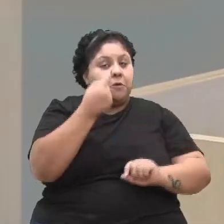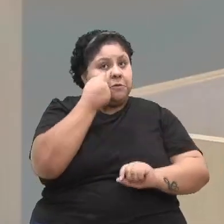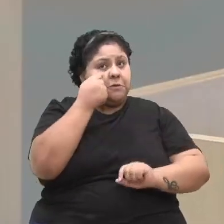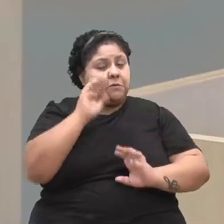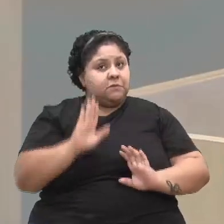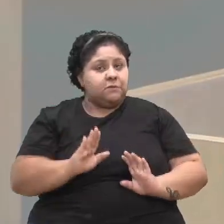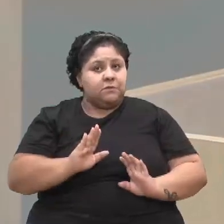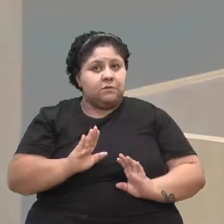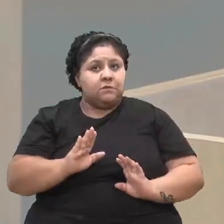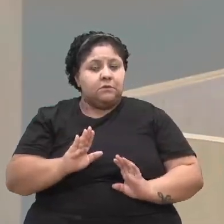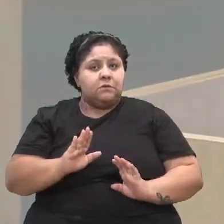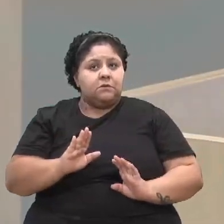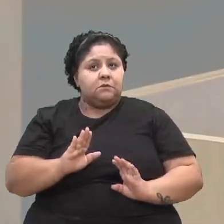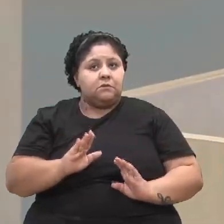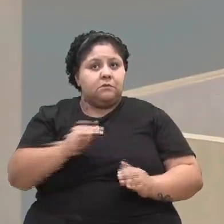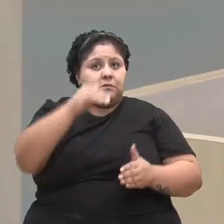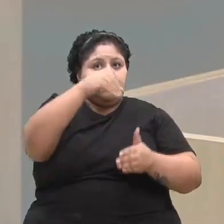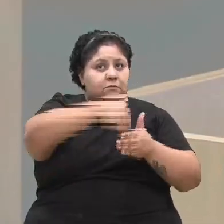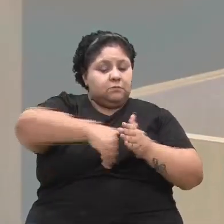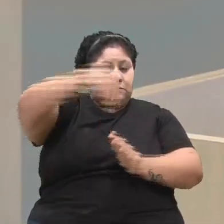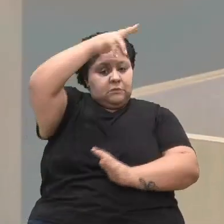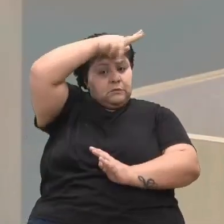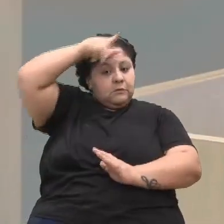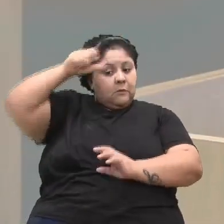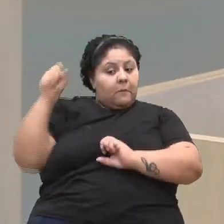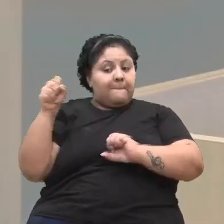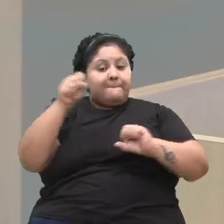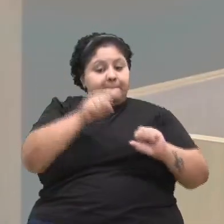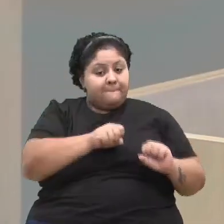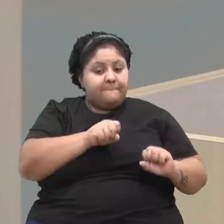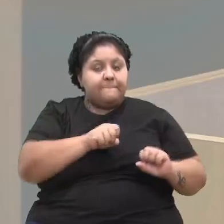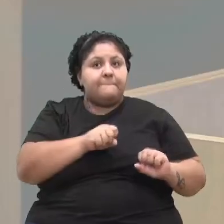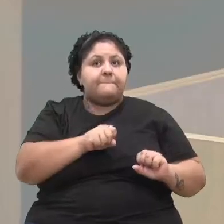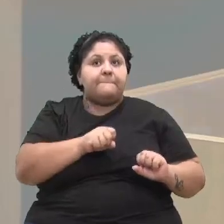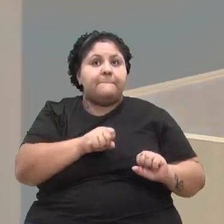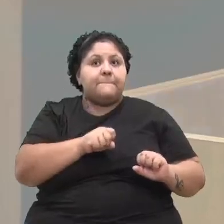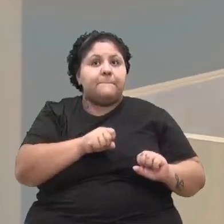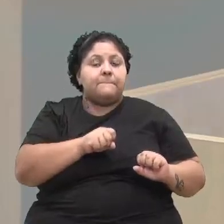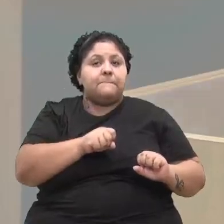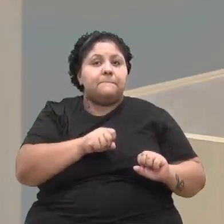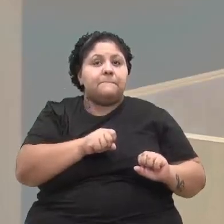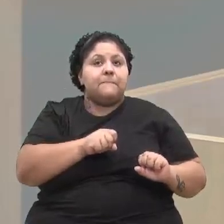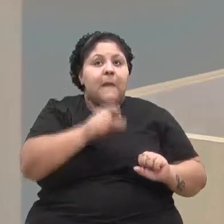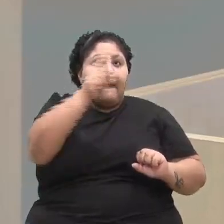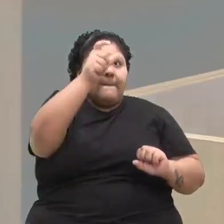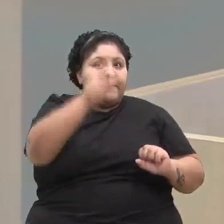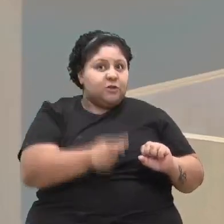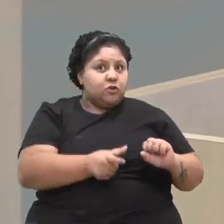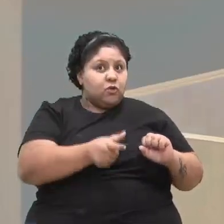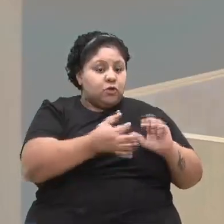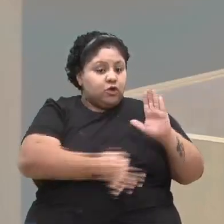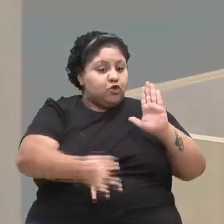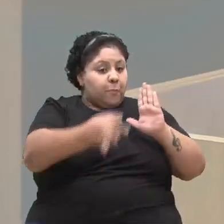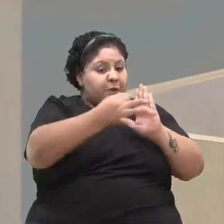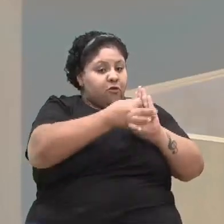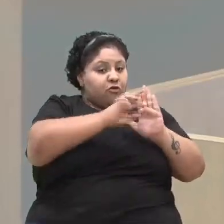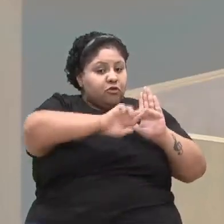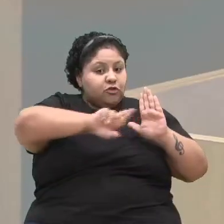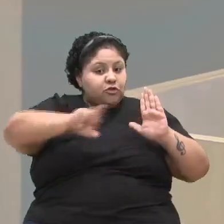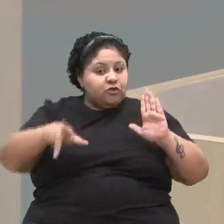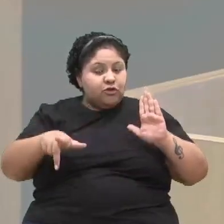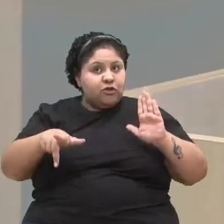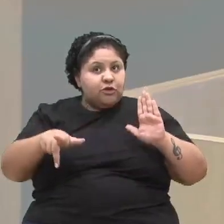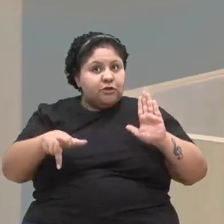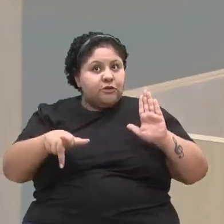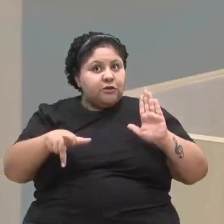é que a eleição municipal pode colocar rivais nos mesmos palanques e colocar aliados